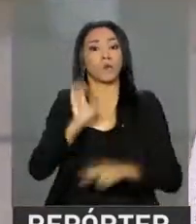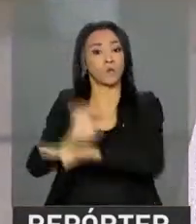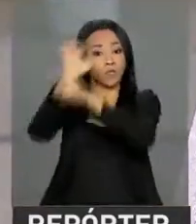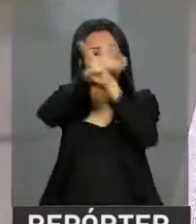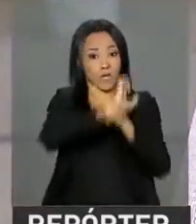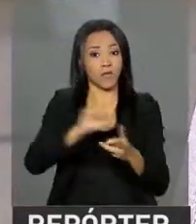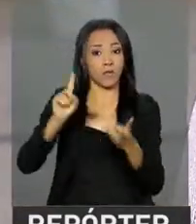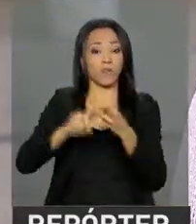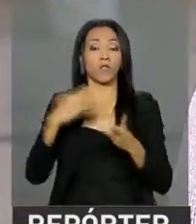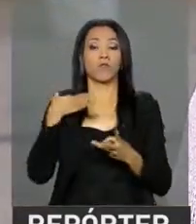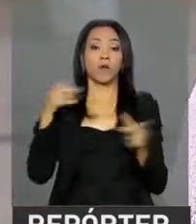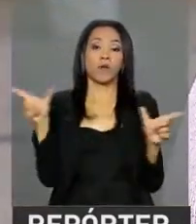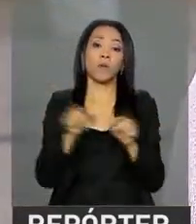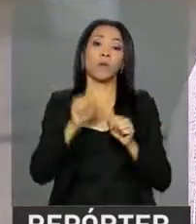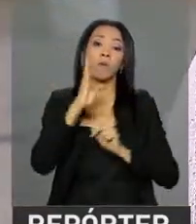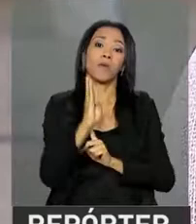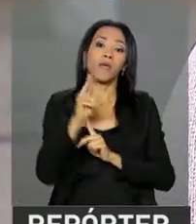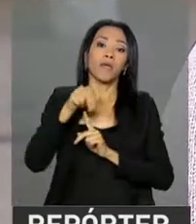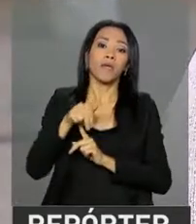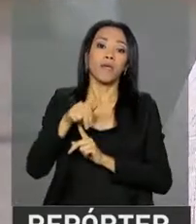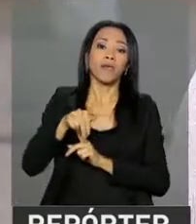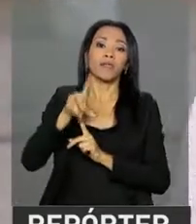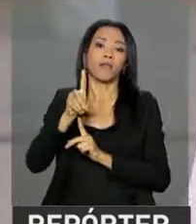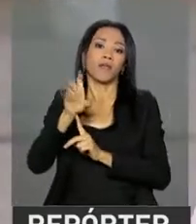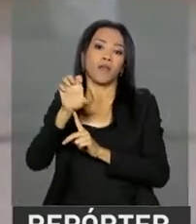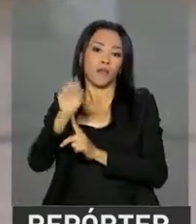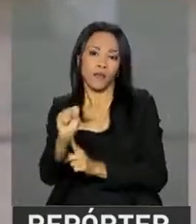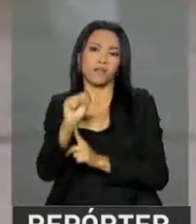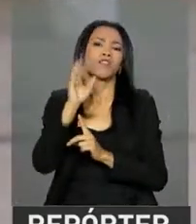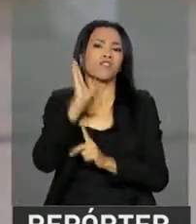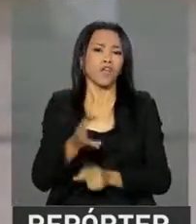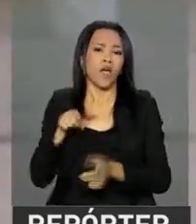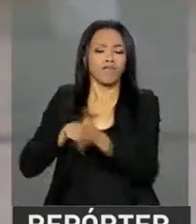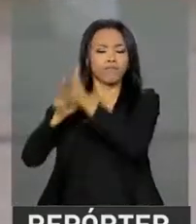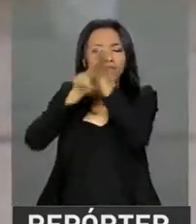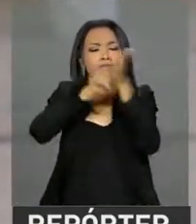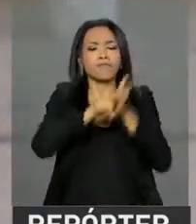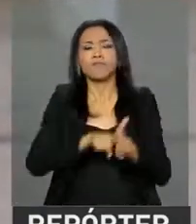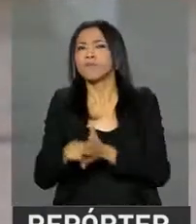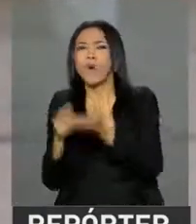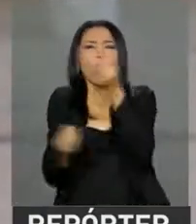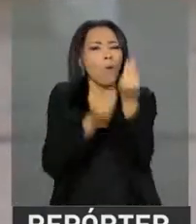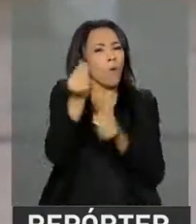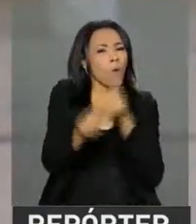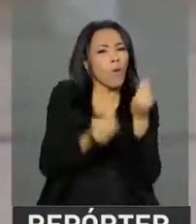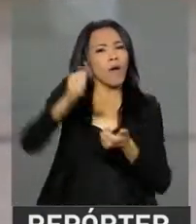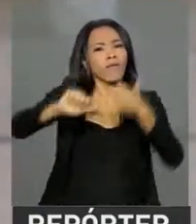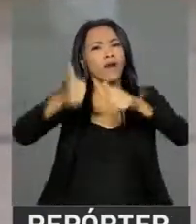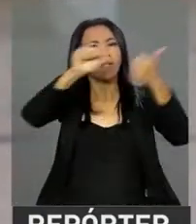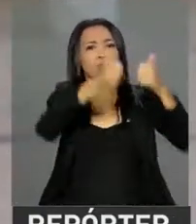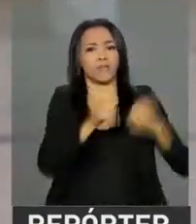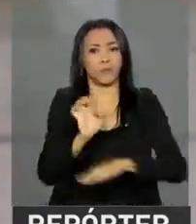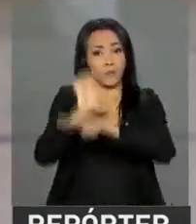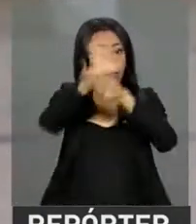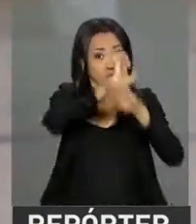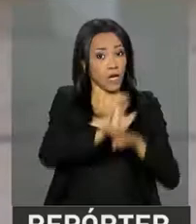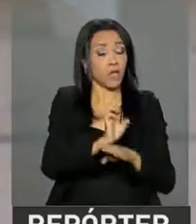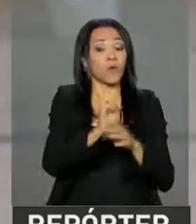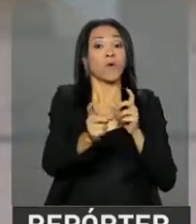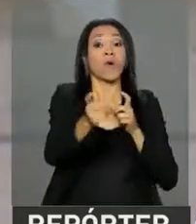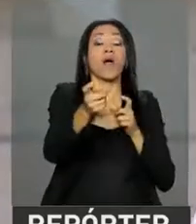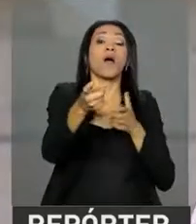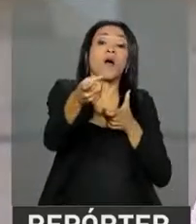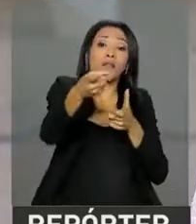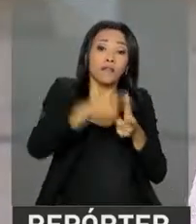michel temer o banco já começou a fazer um levantamento da situação dos estados a repactuação da dívida é para